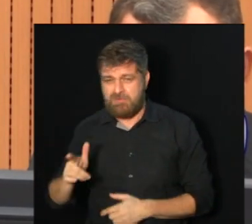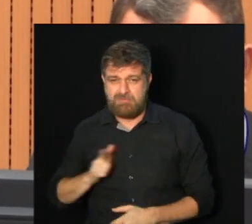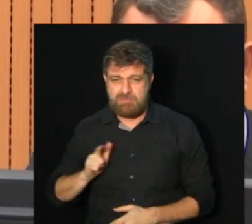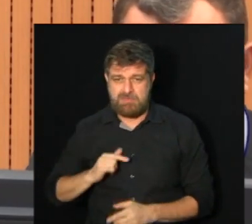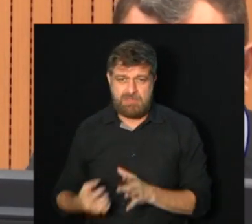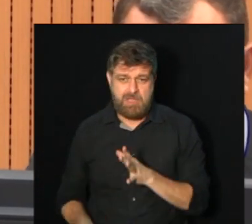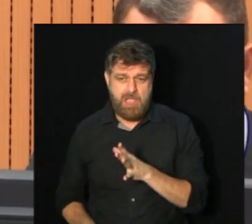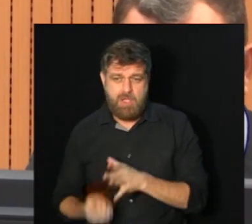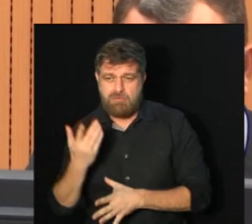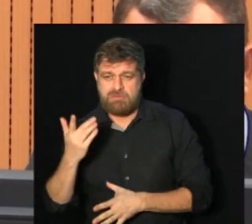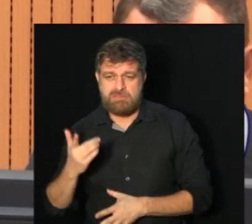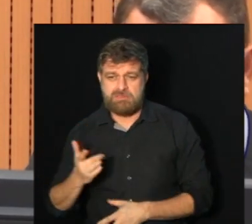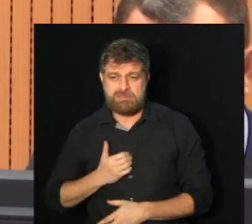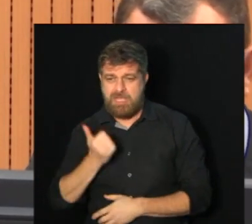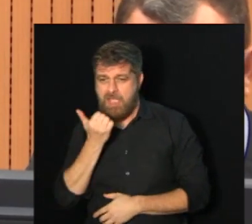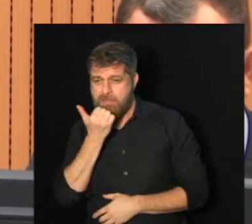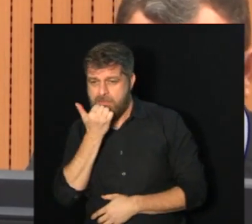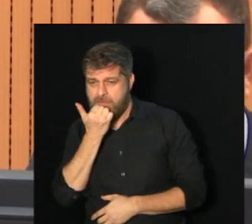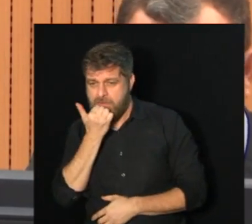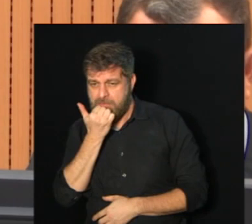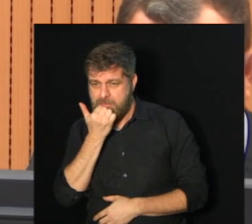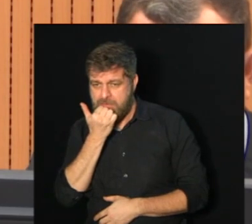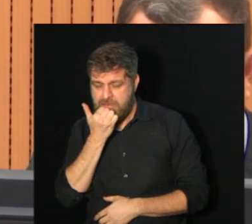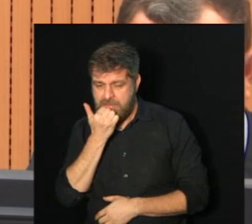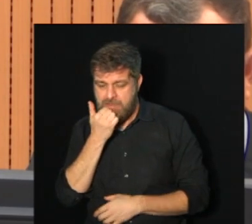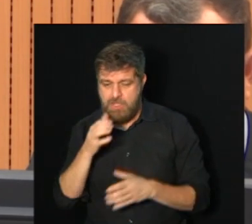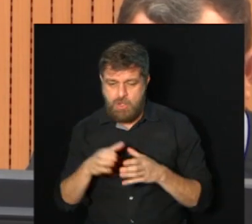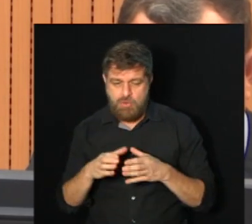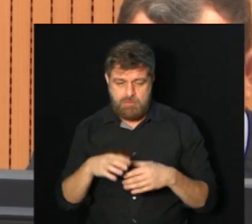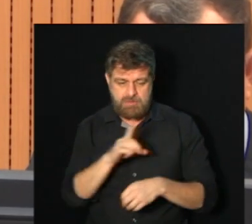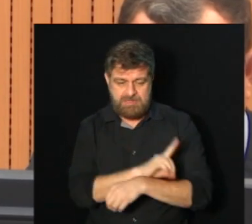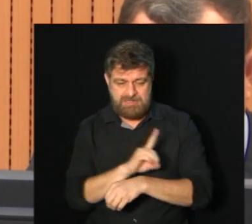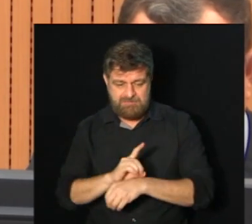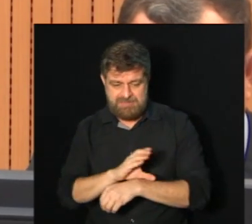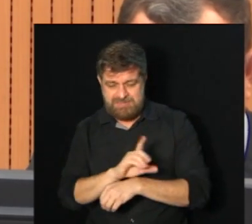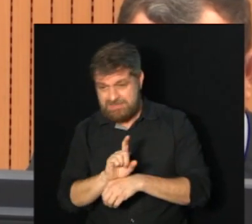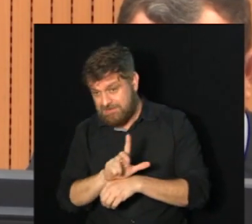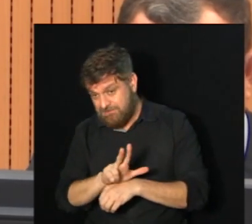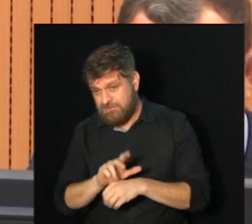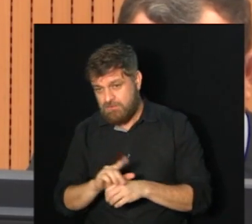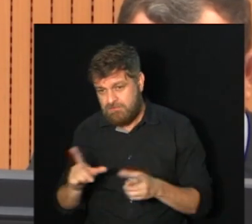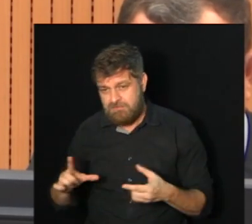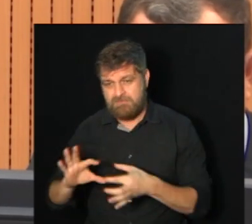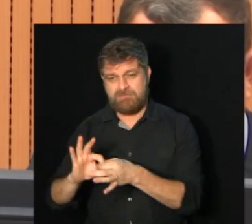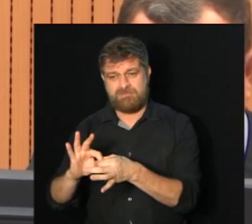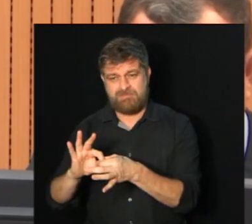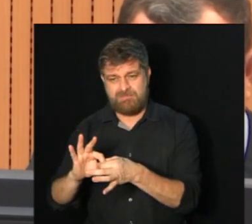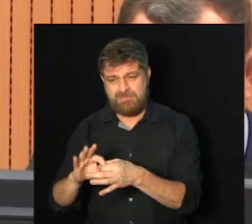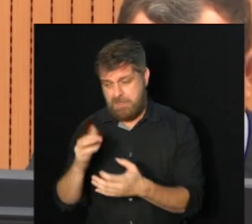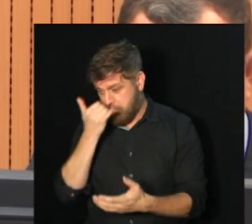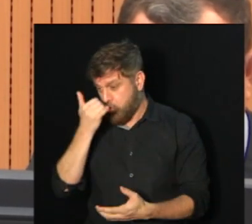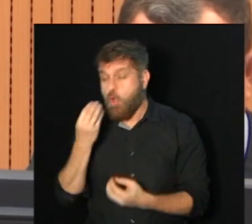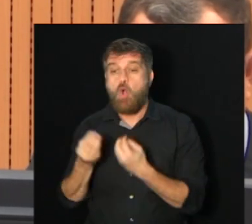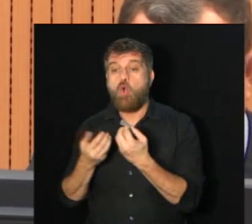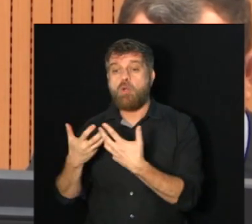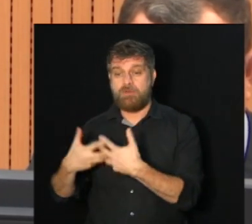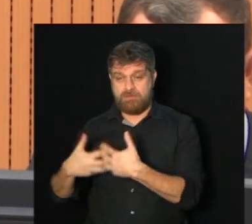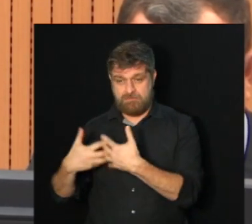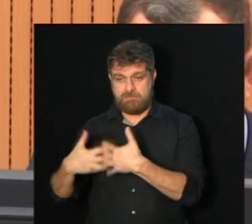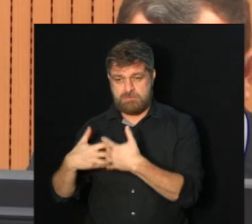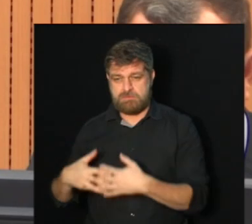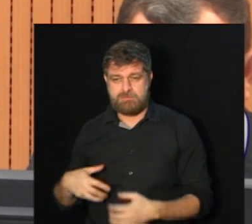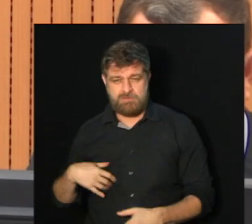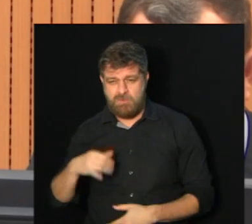natural ou causada por acidente. Como é que funciona isso? Eu